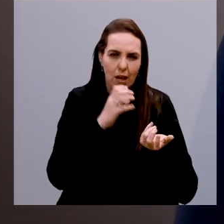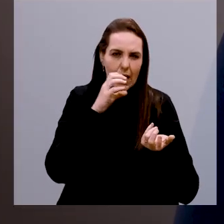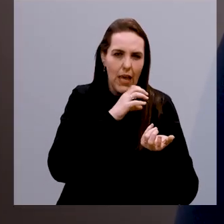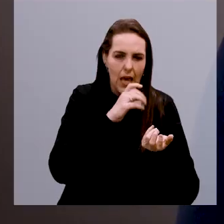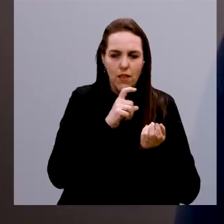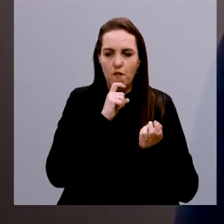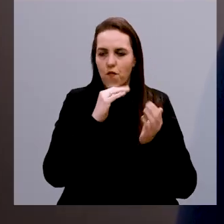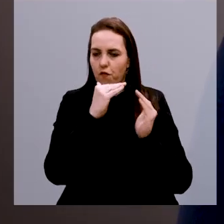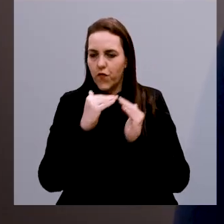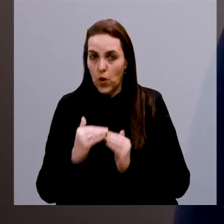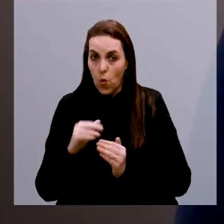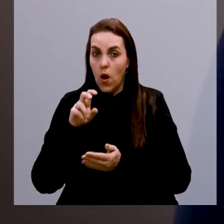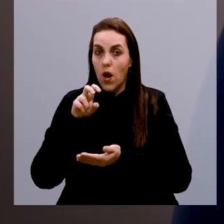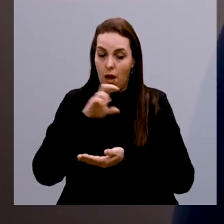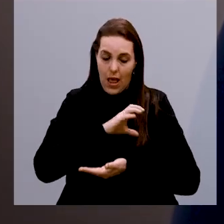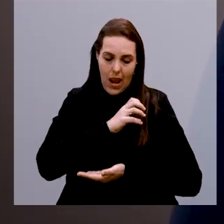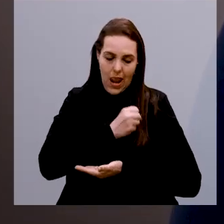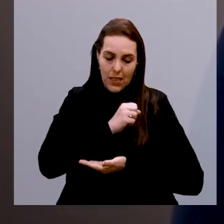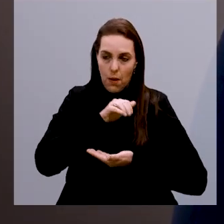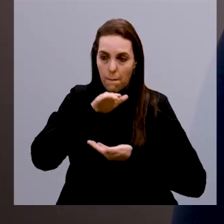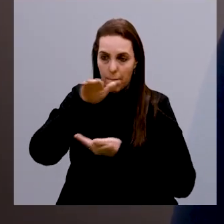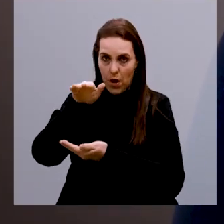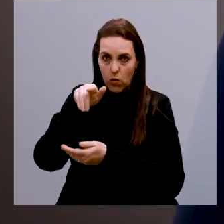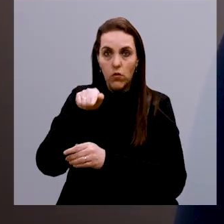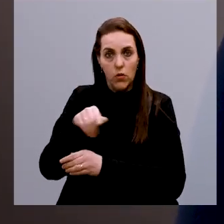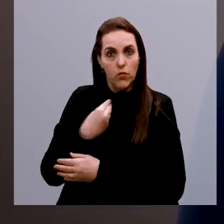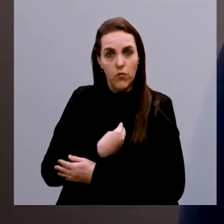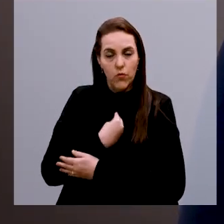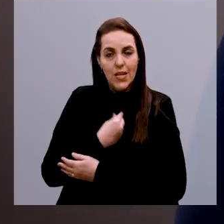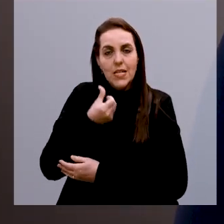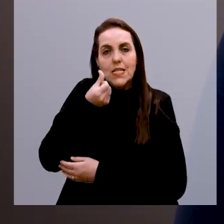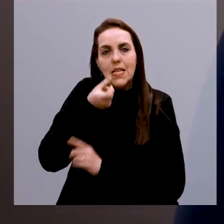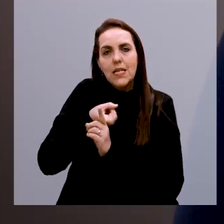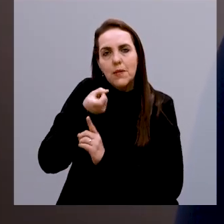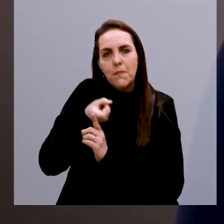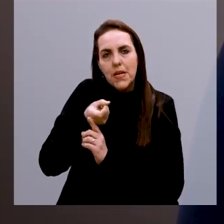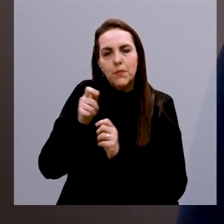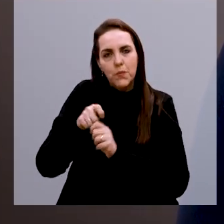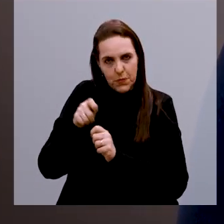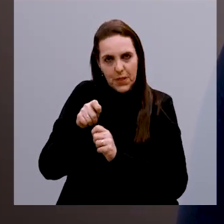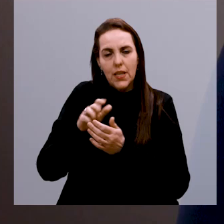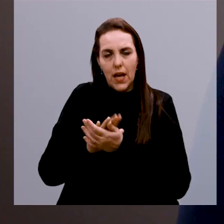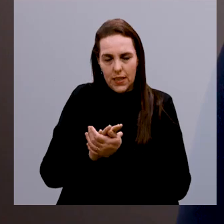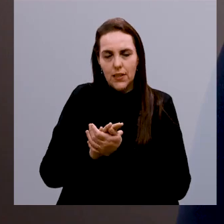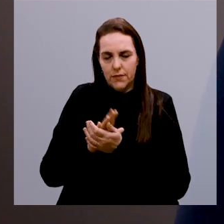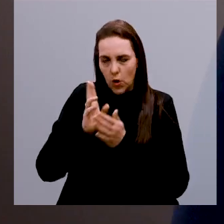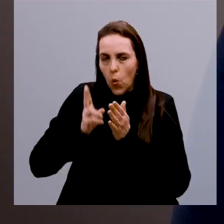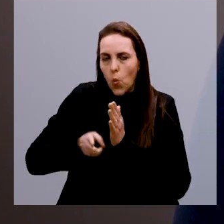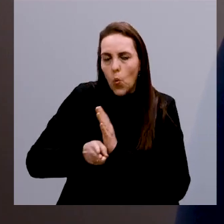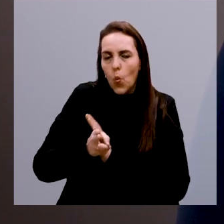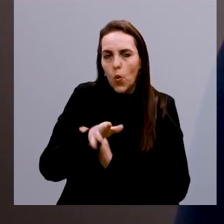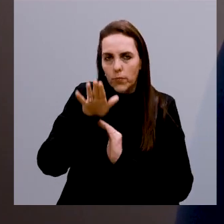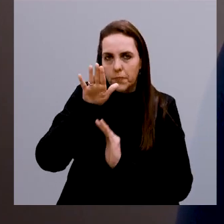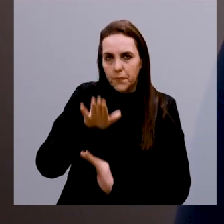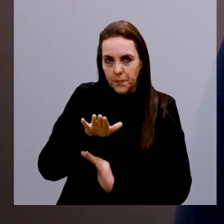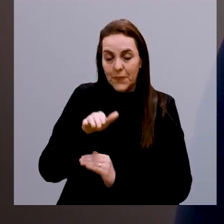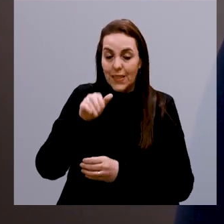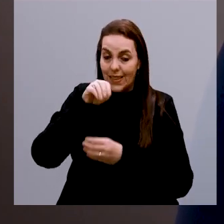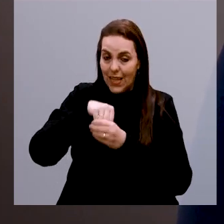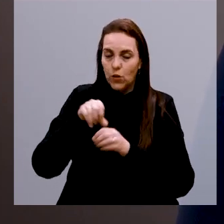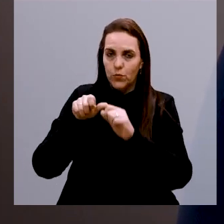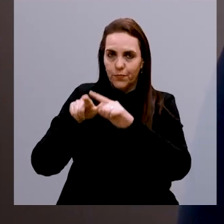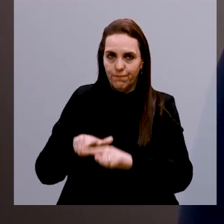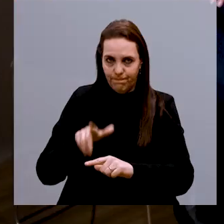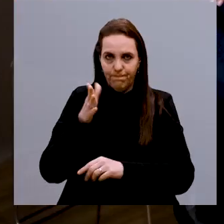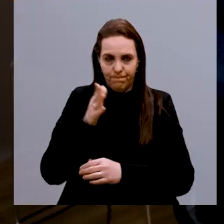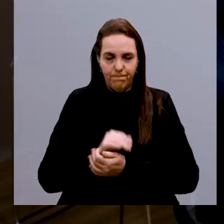pasteurização, que aí é onde o banco de leite fica ativo ali, né? Então, ele fica para até 6 meses, podendo a gente manter esse leite dentro